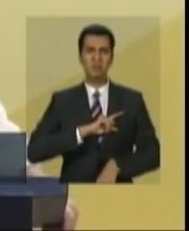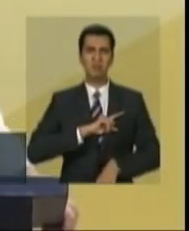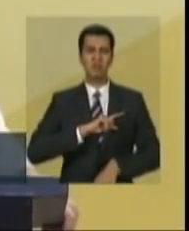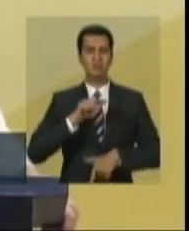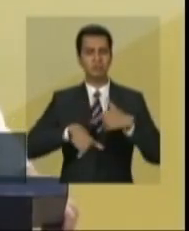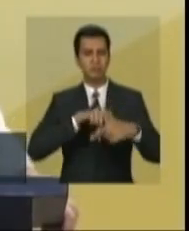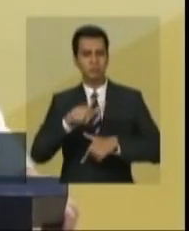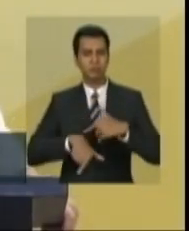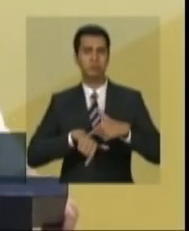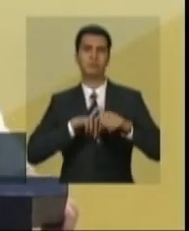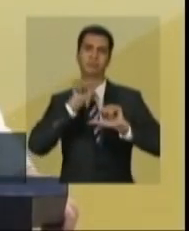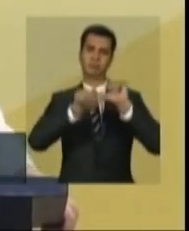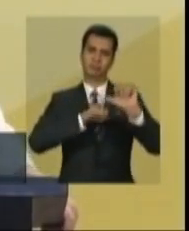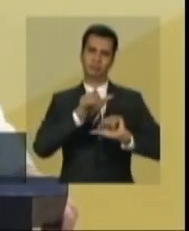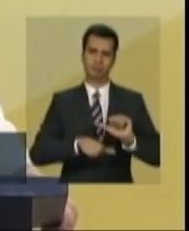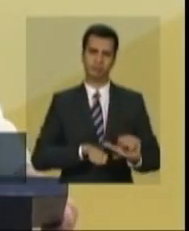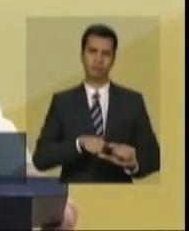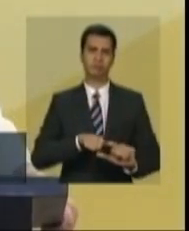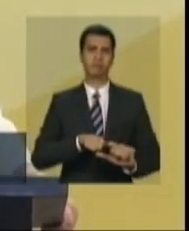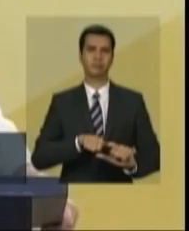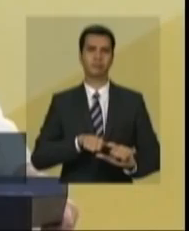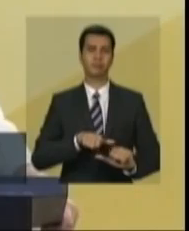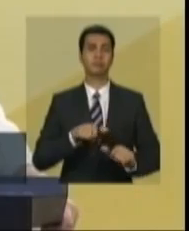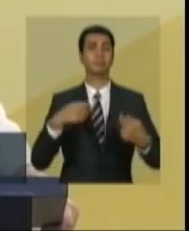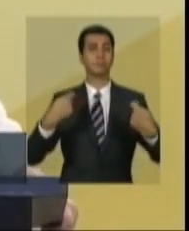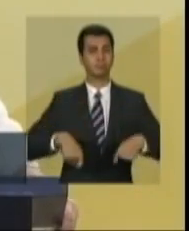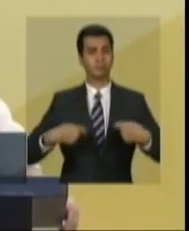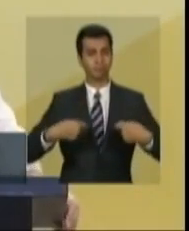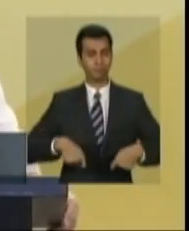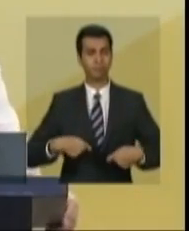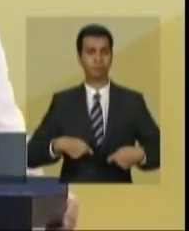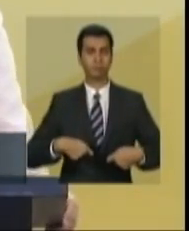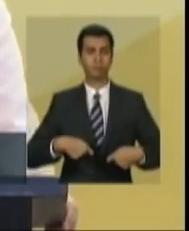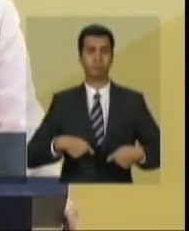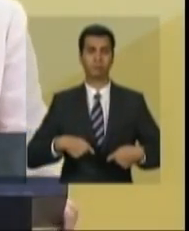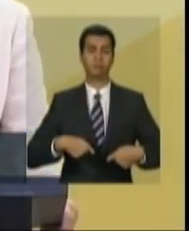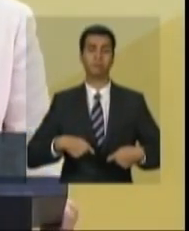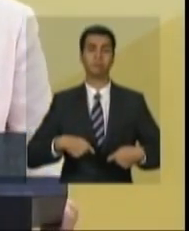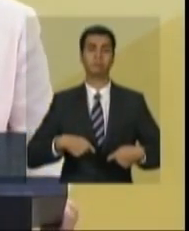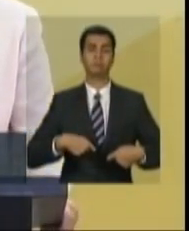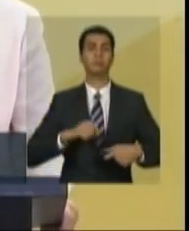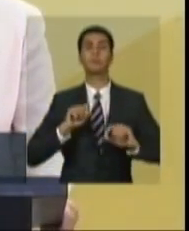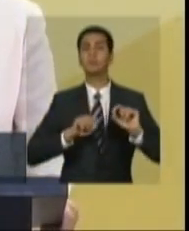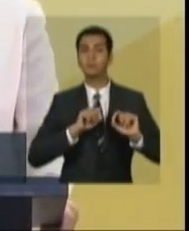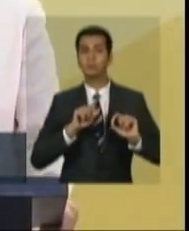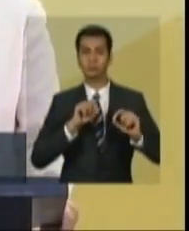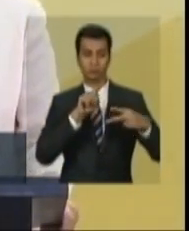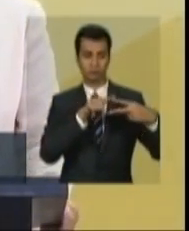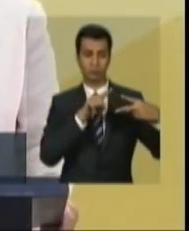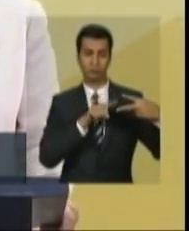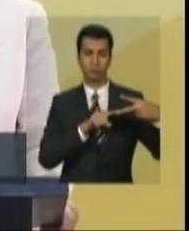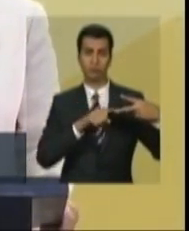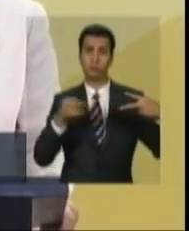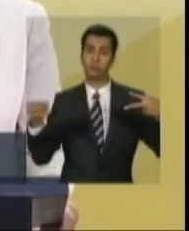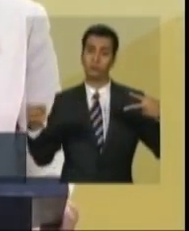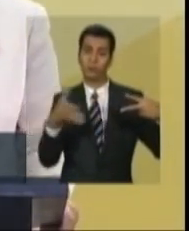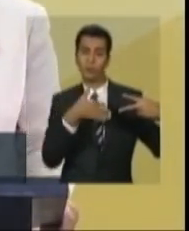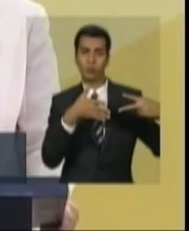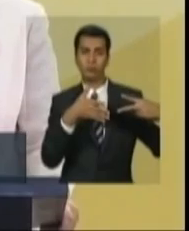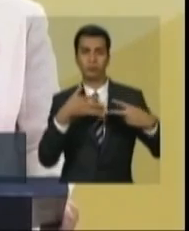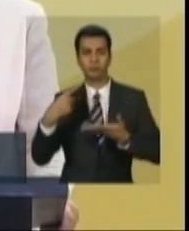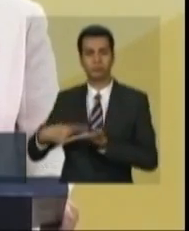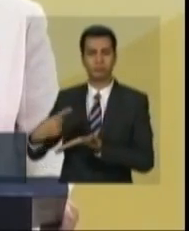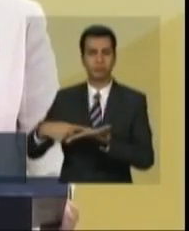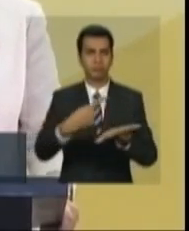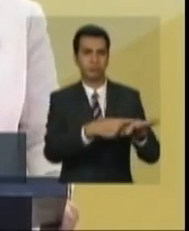devem representar. É fundamental, portanto, que signifiquem, de fato, um novo tipo de parceria